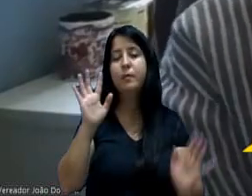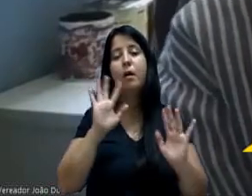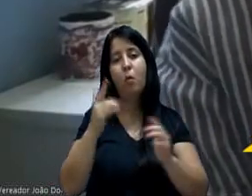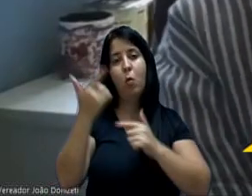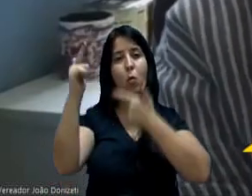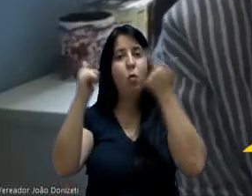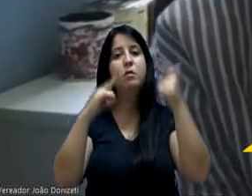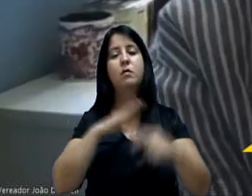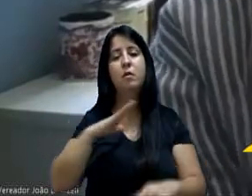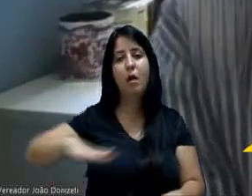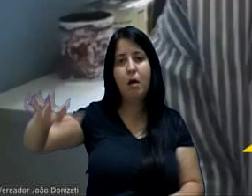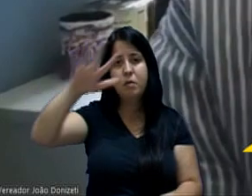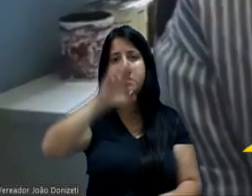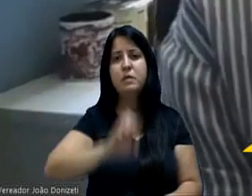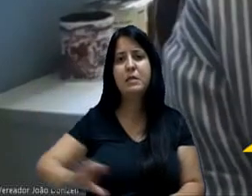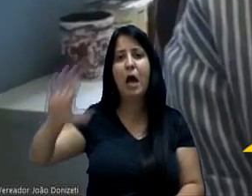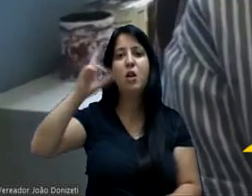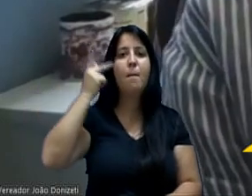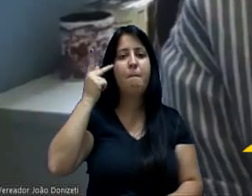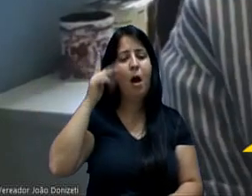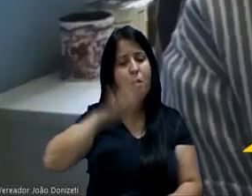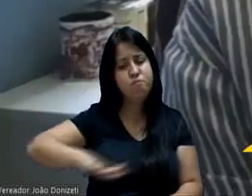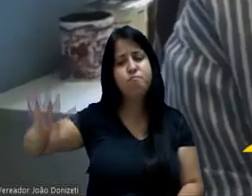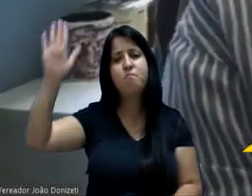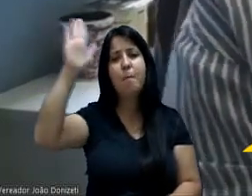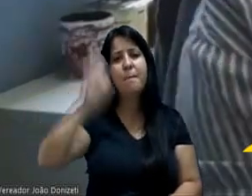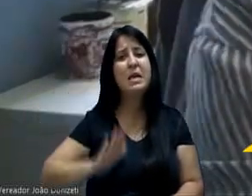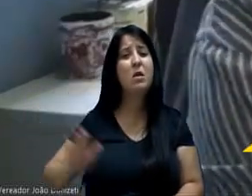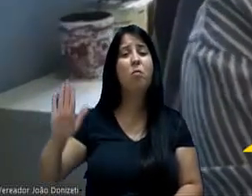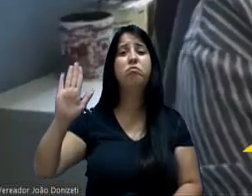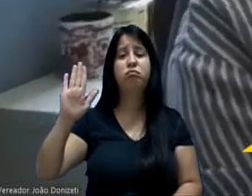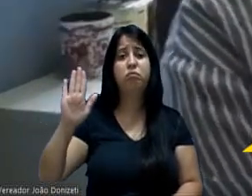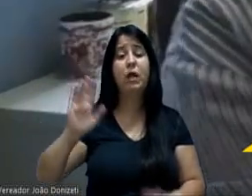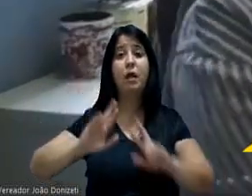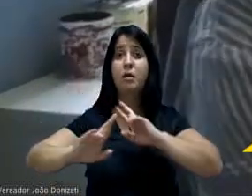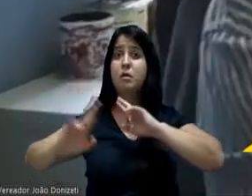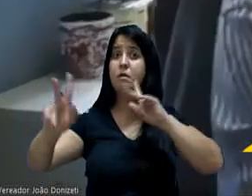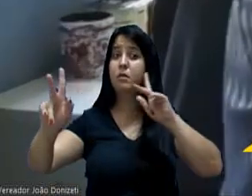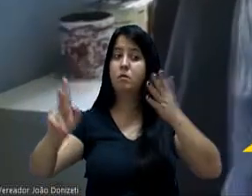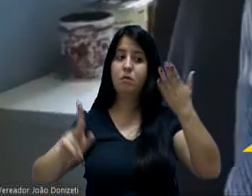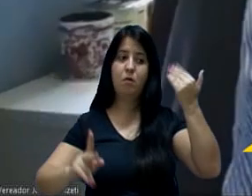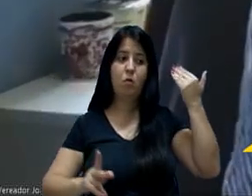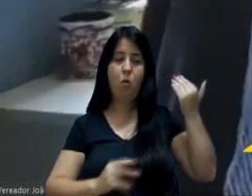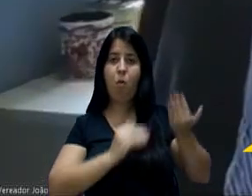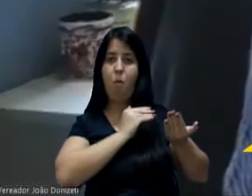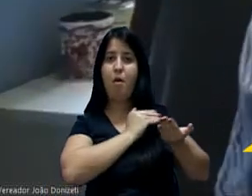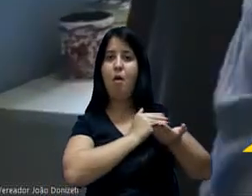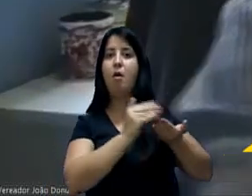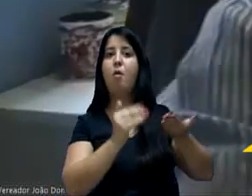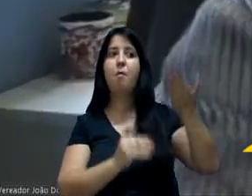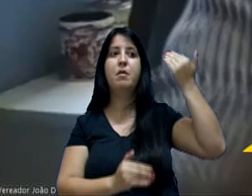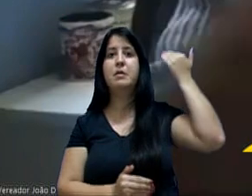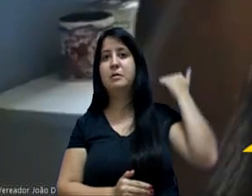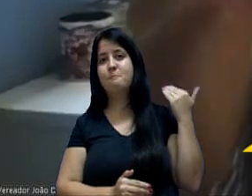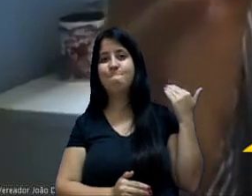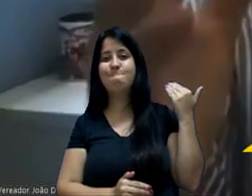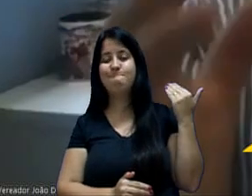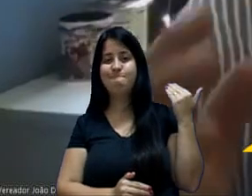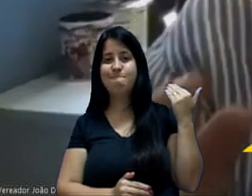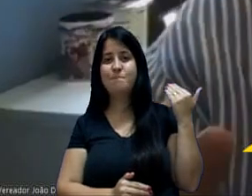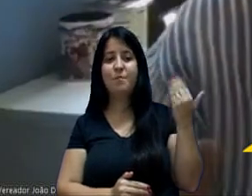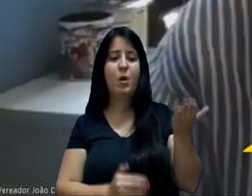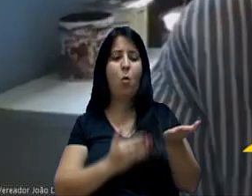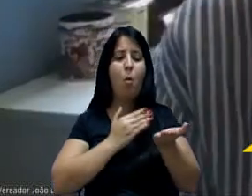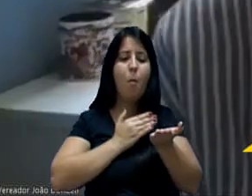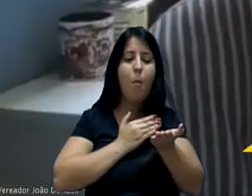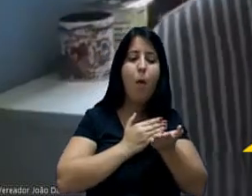Estado de São Paulo, Brasil todo, com relação a essa questão. É diferente de um início que nem teve o ano passado, quando era o início de